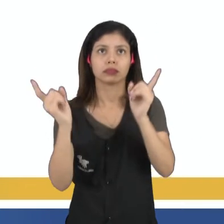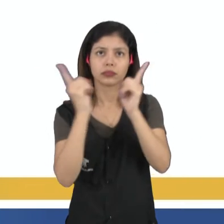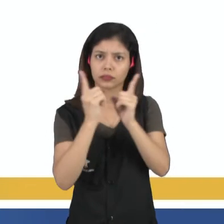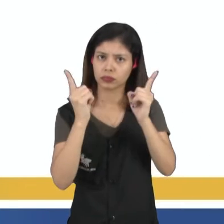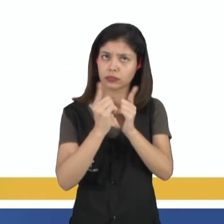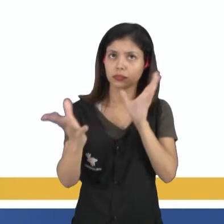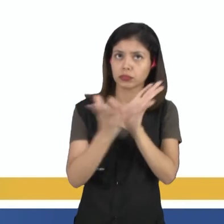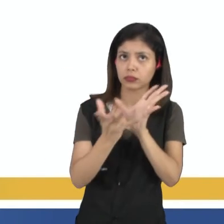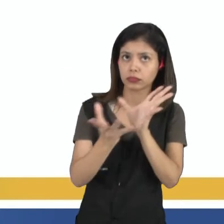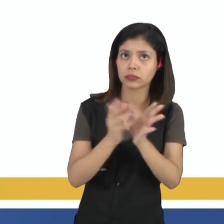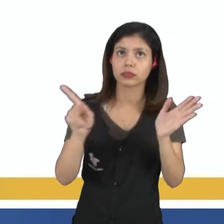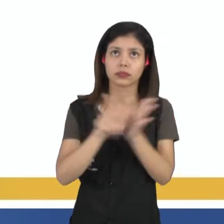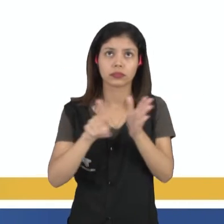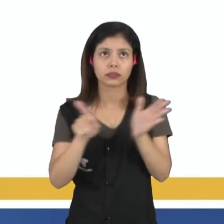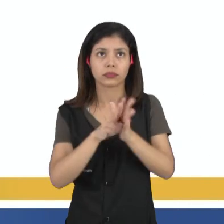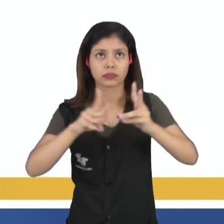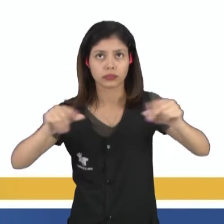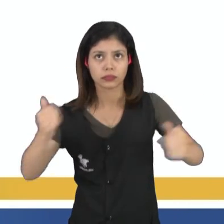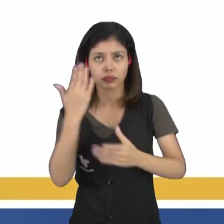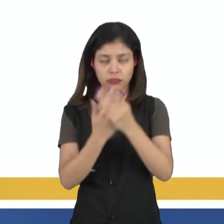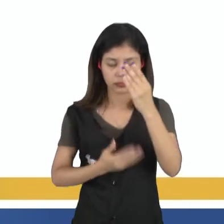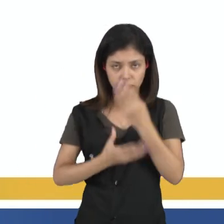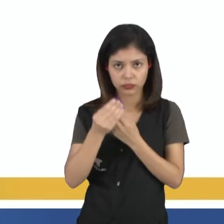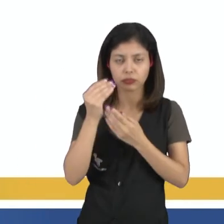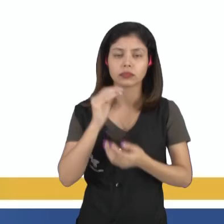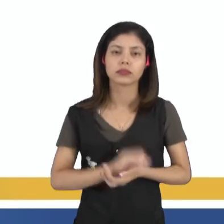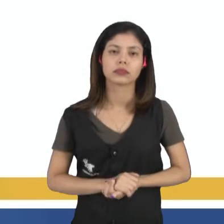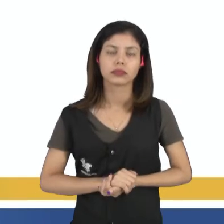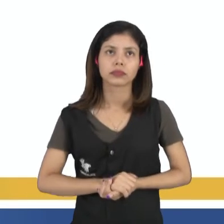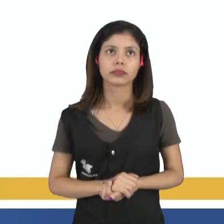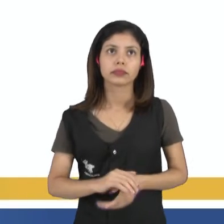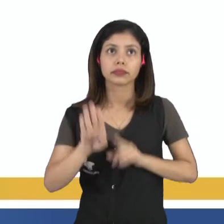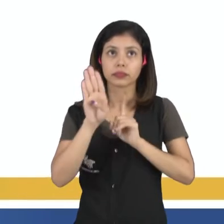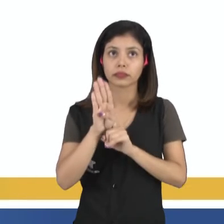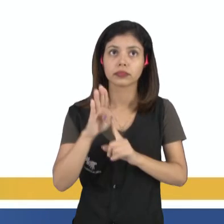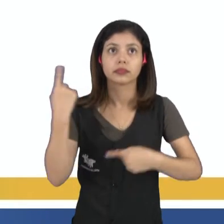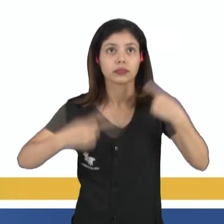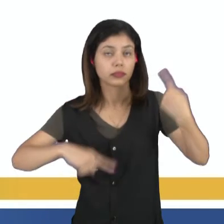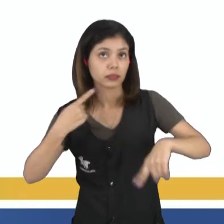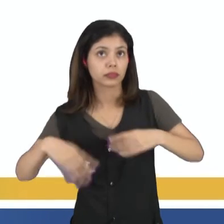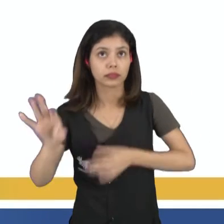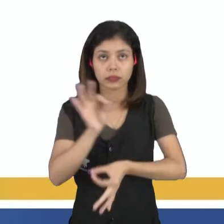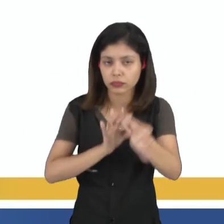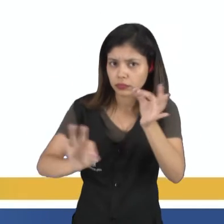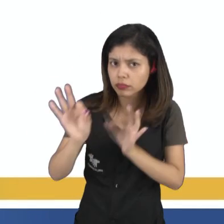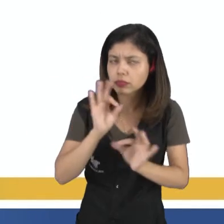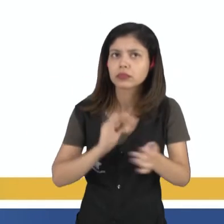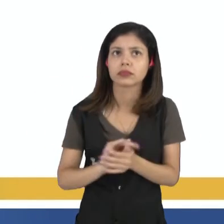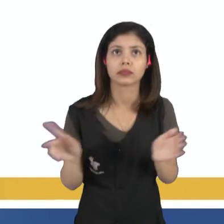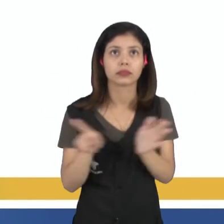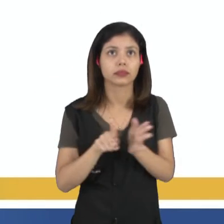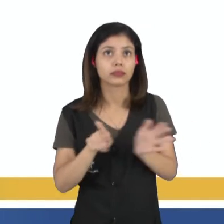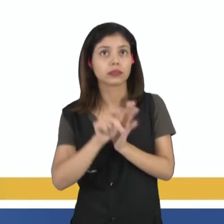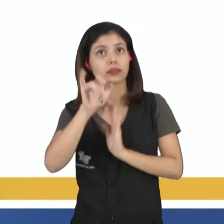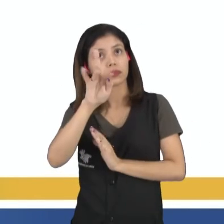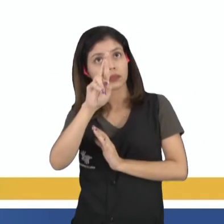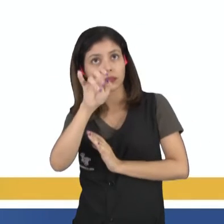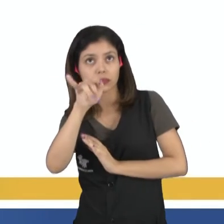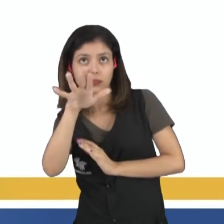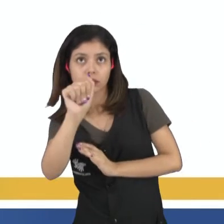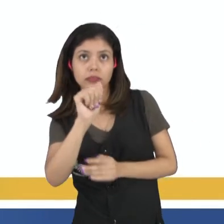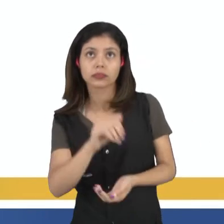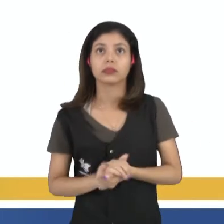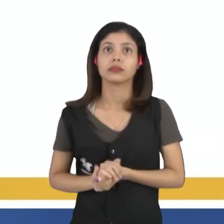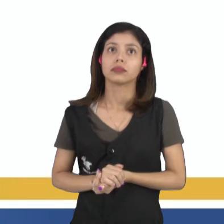e atender grupos de proprietários na obtenção de mão-de-obra b a uma política organizada